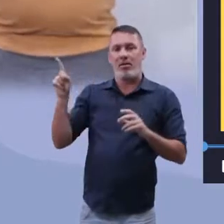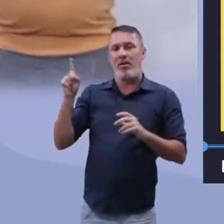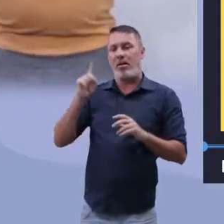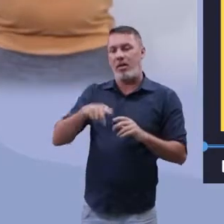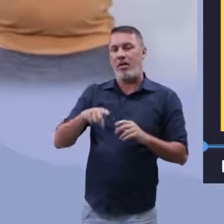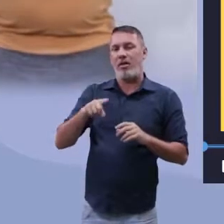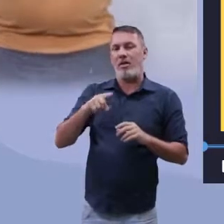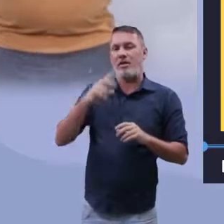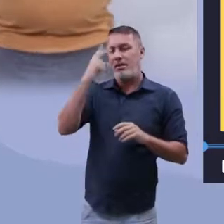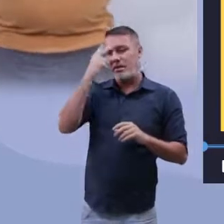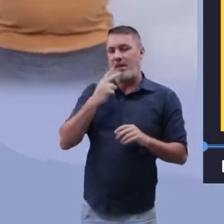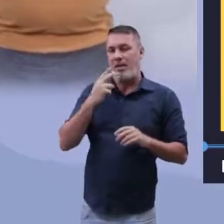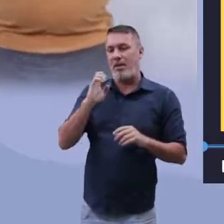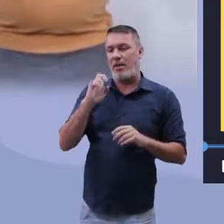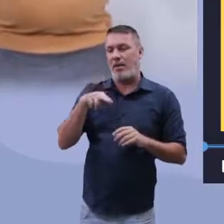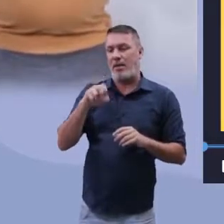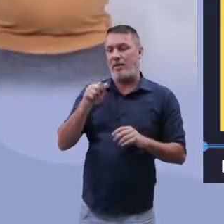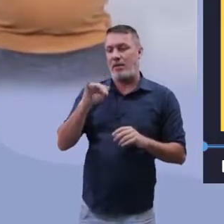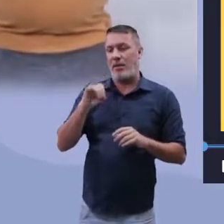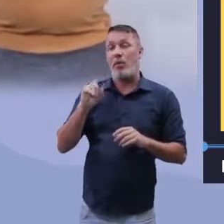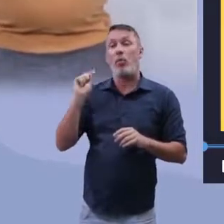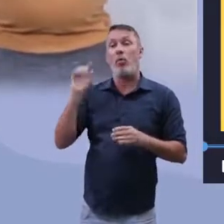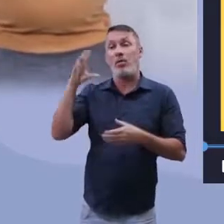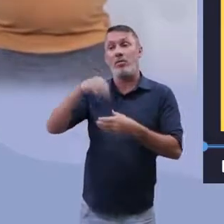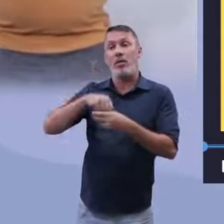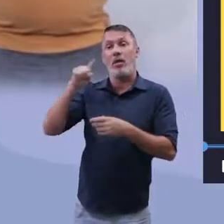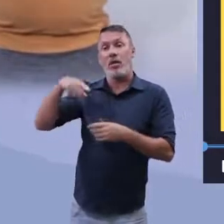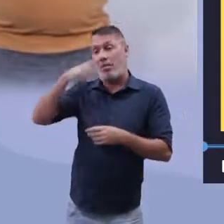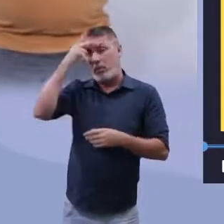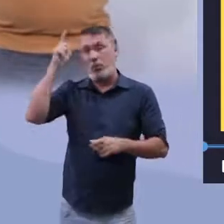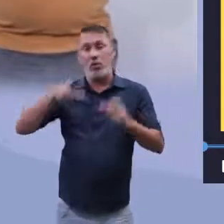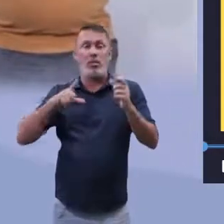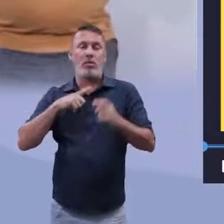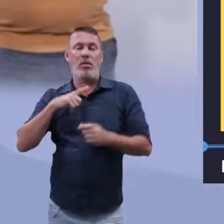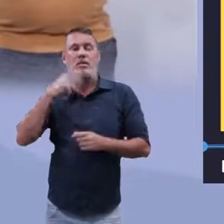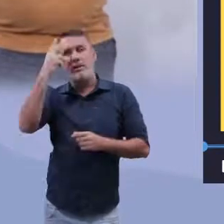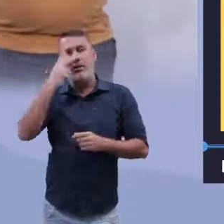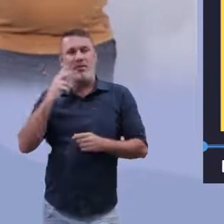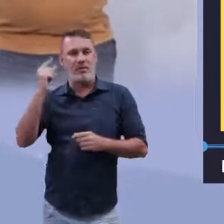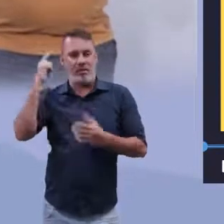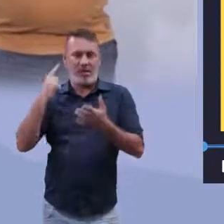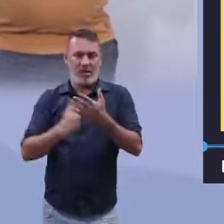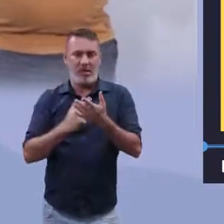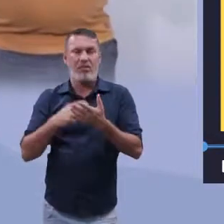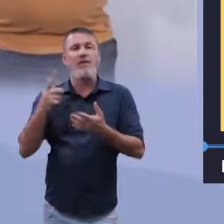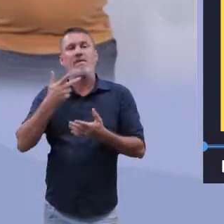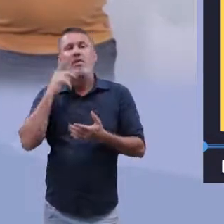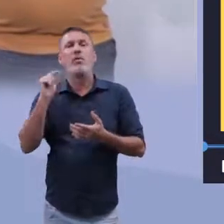Ensaio sobre a Cegueira, que vai tratar, em outras palavras, as pessoas estavam cegas e eram